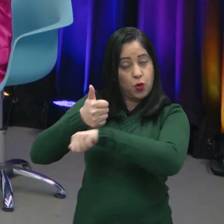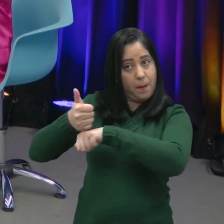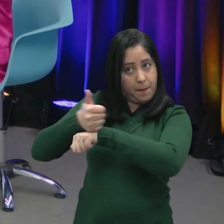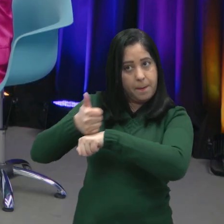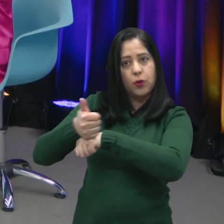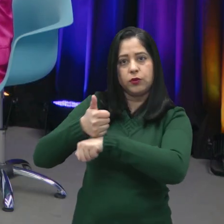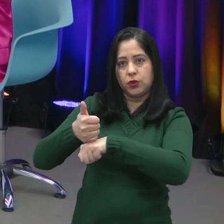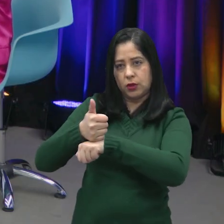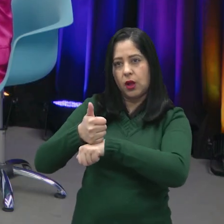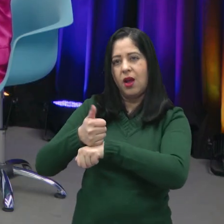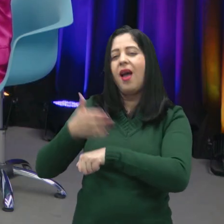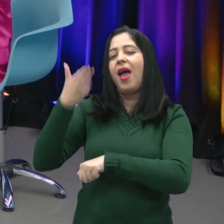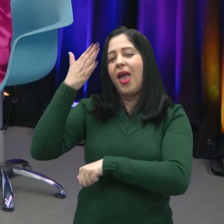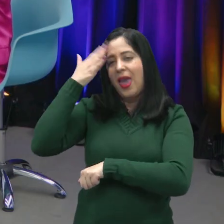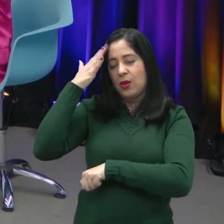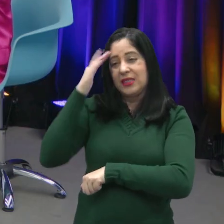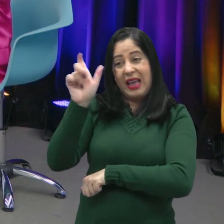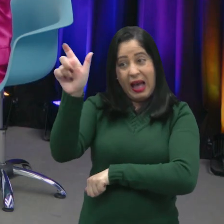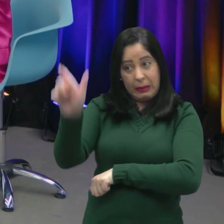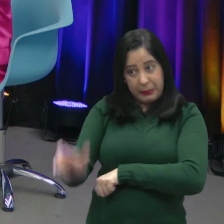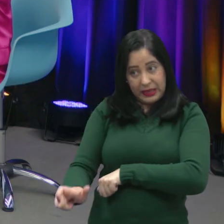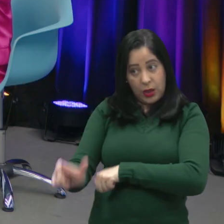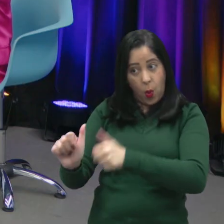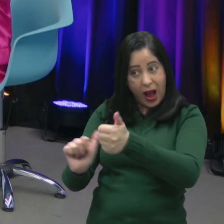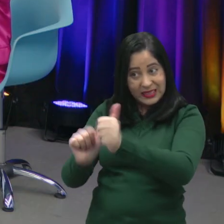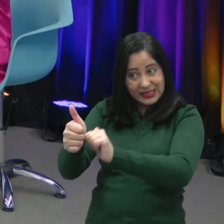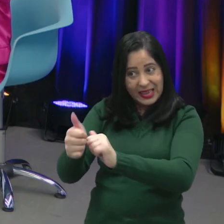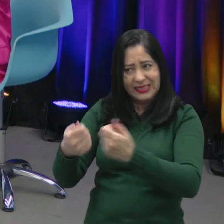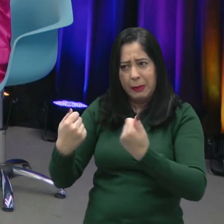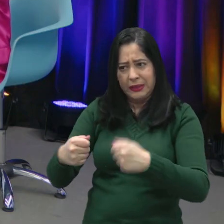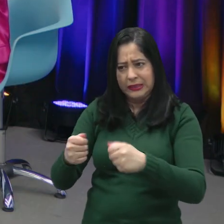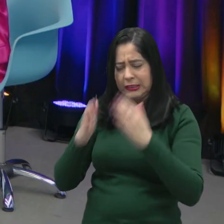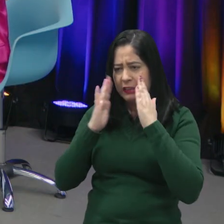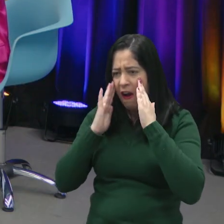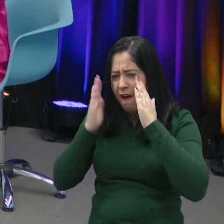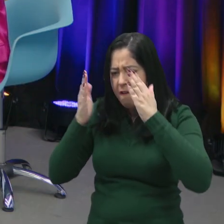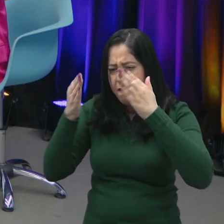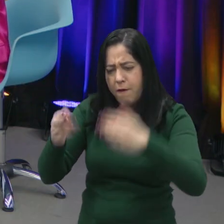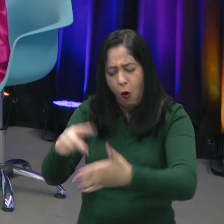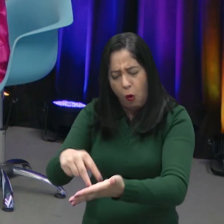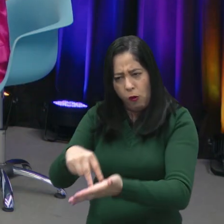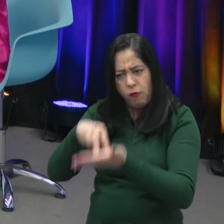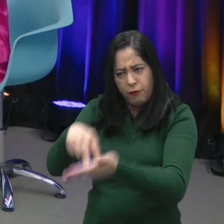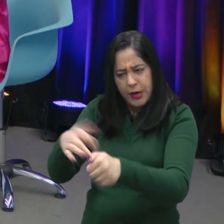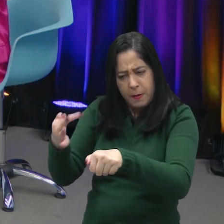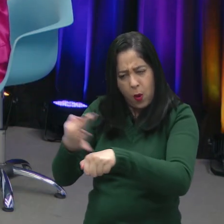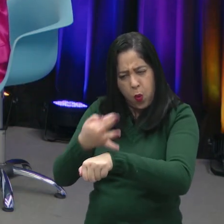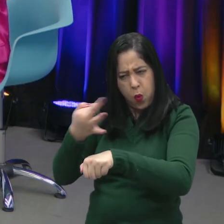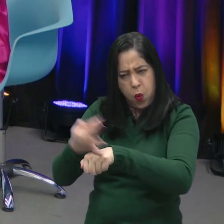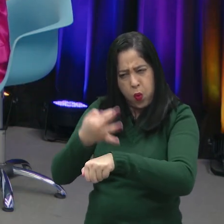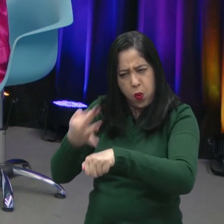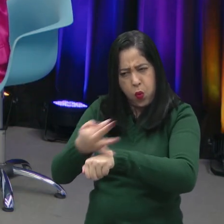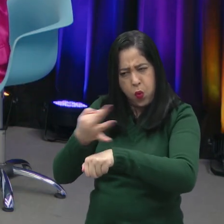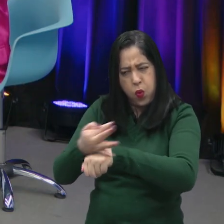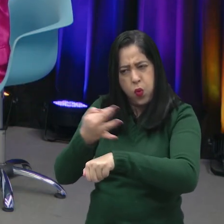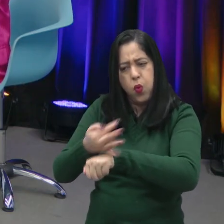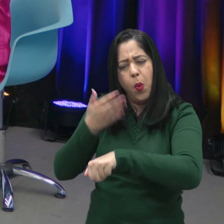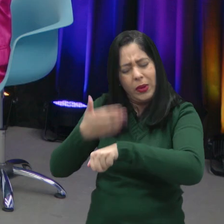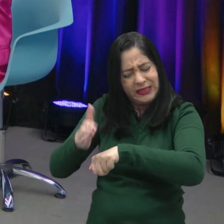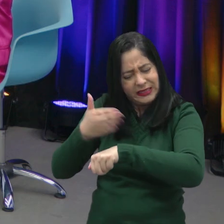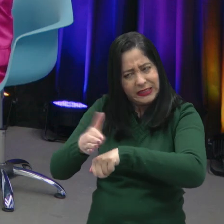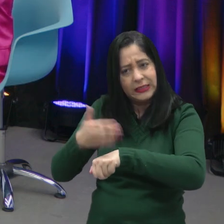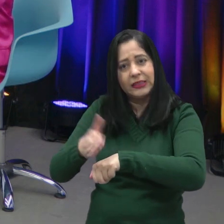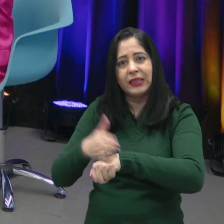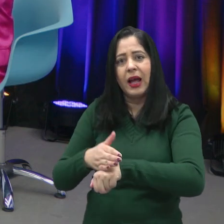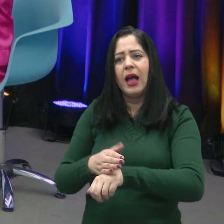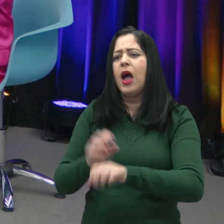Então, o alto rendimento, a gente sabe que o atleta ele tem que ser muito resiliente, muito disciplinado, né? E daí eu queria que